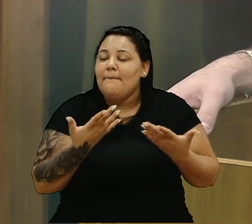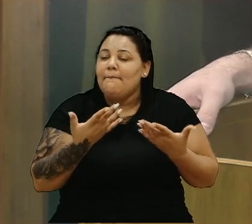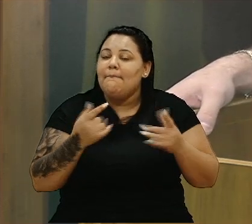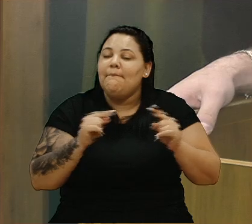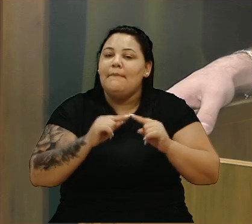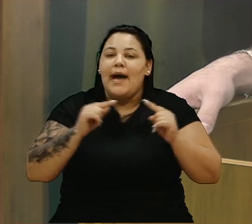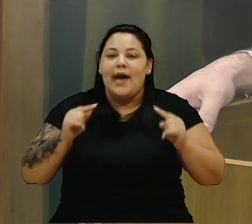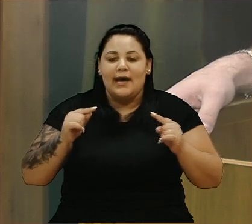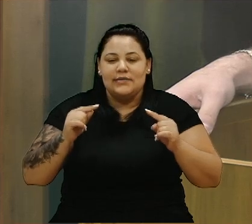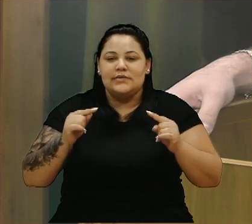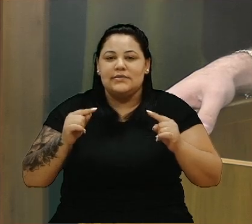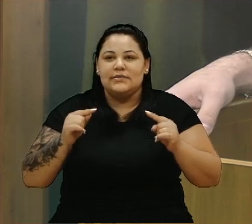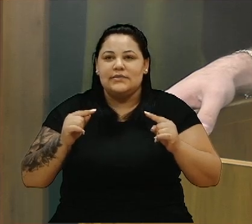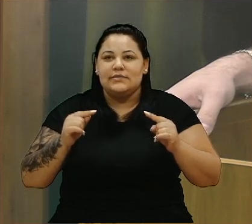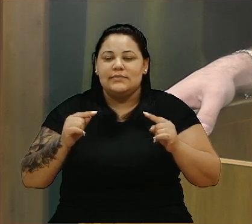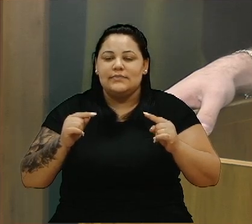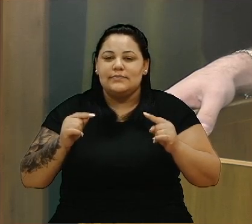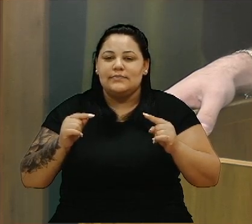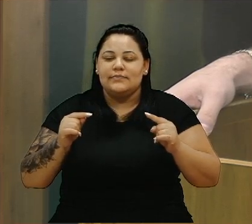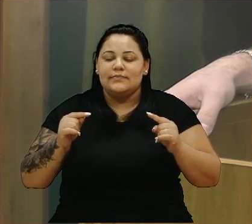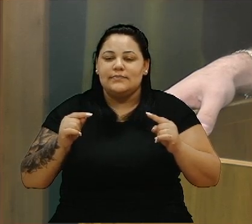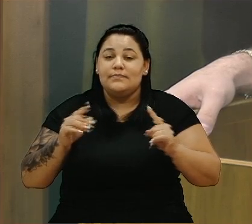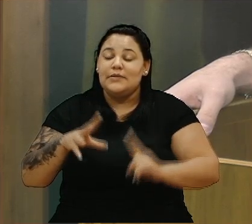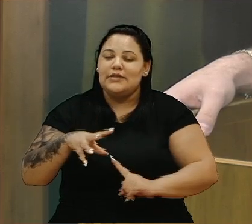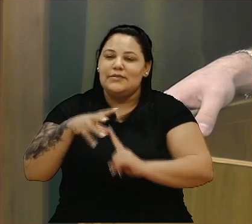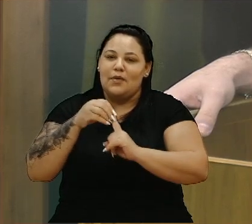sobretudo aos mais pobres.